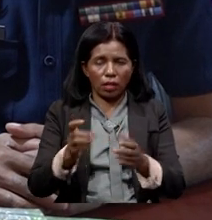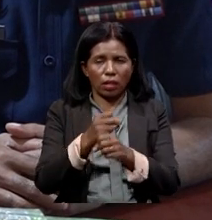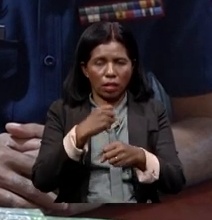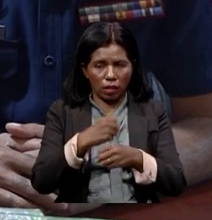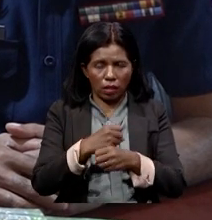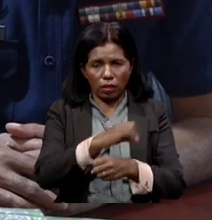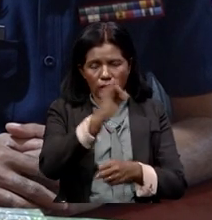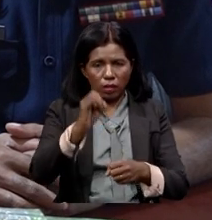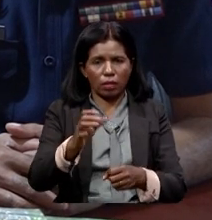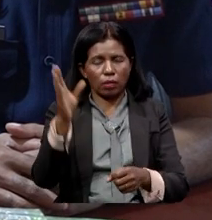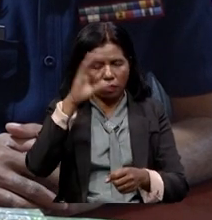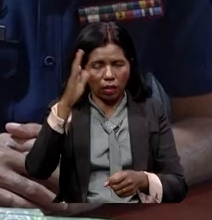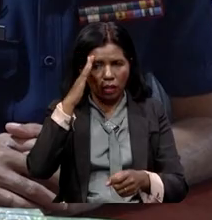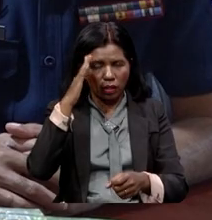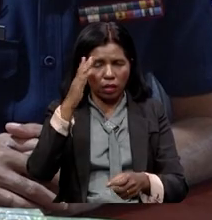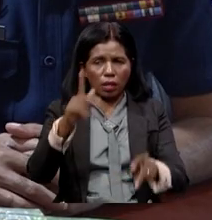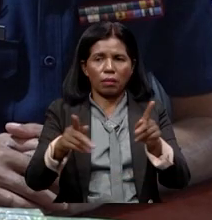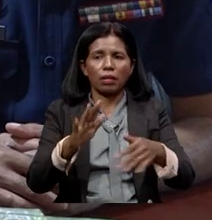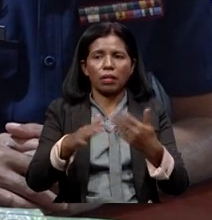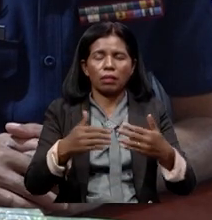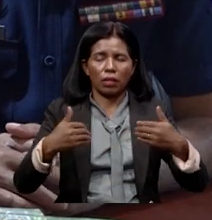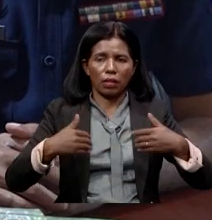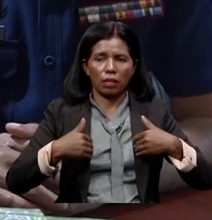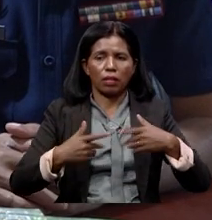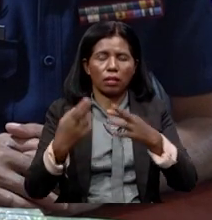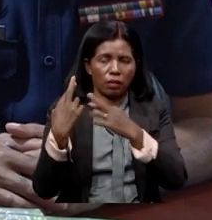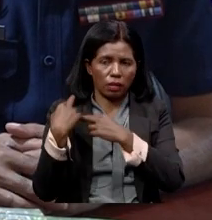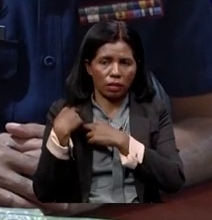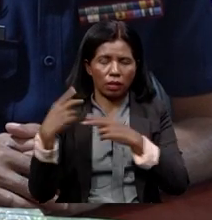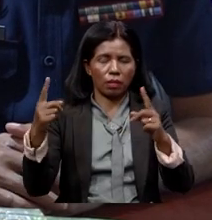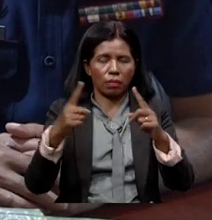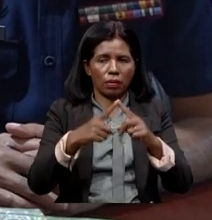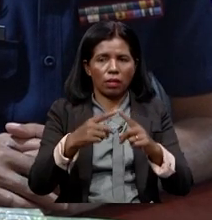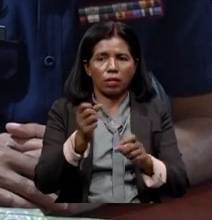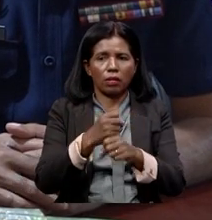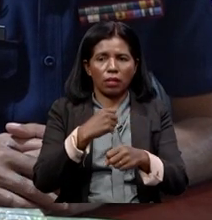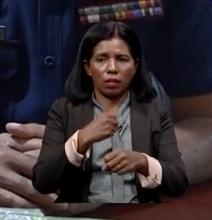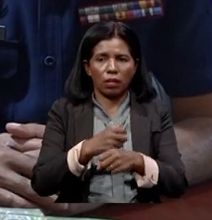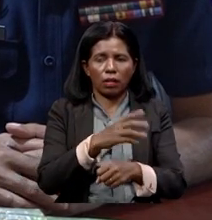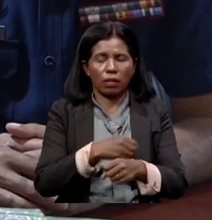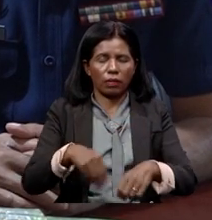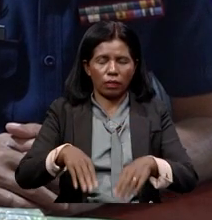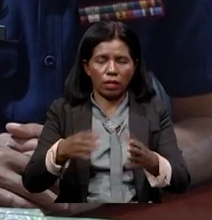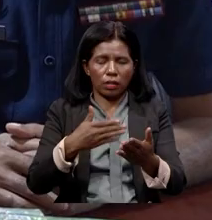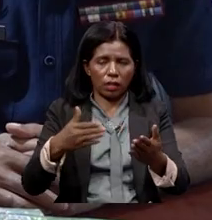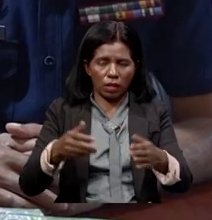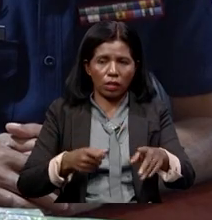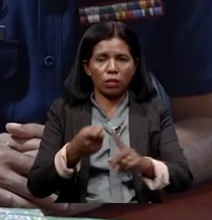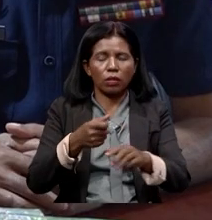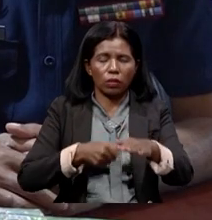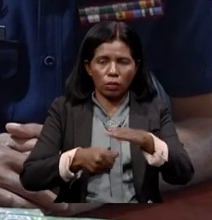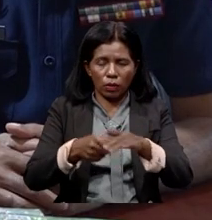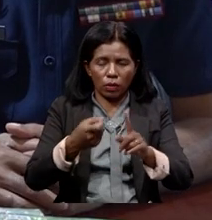atu identifica autor Sernebe responsável ba tentação na halo tráfico sasan ilegal li usitasi